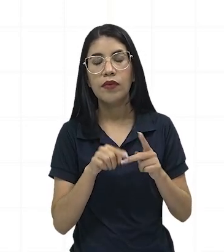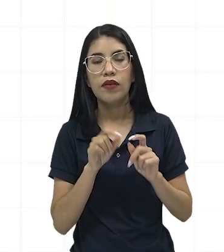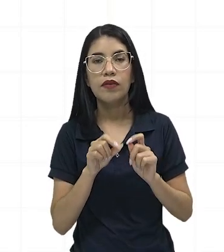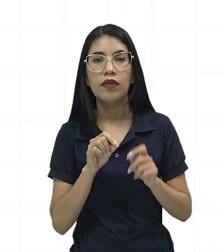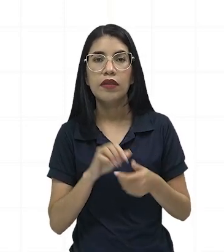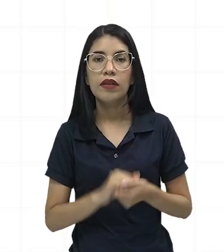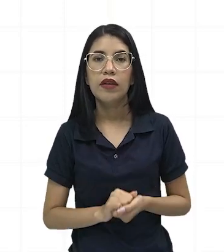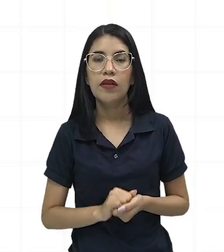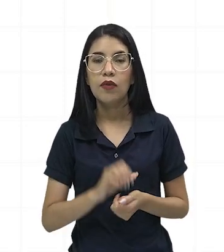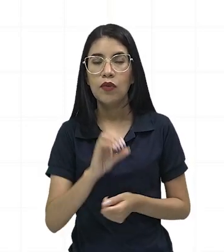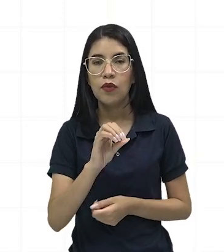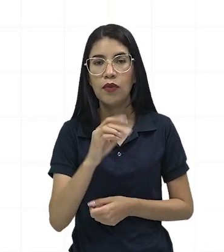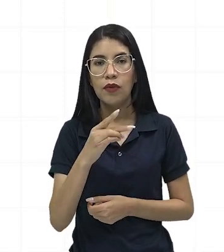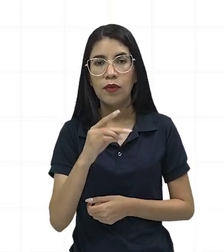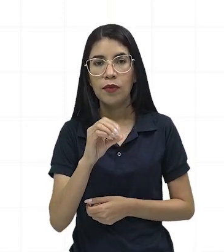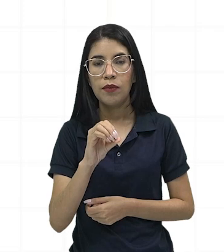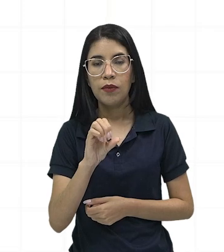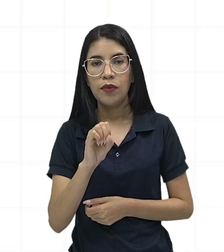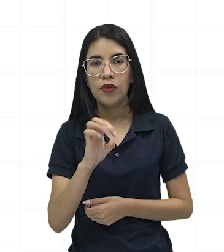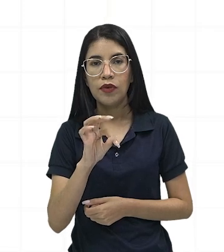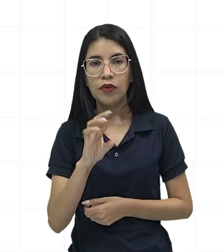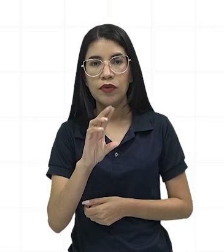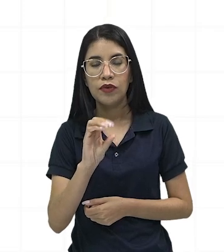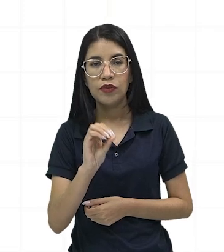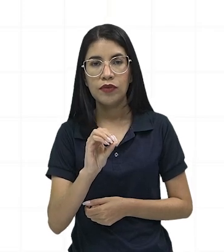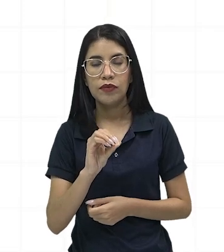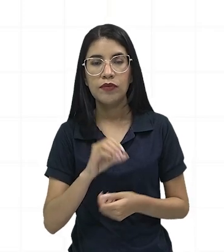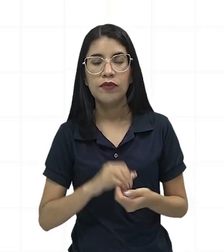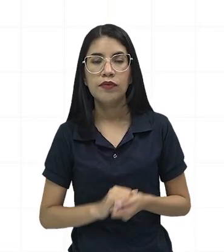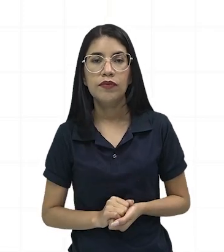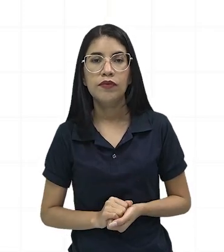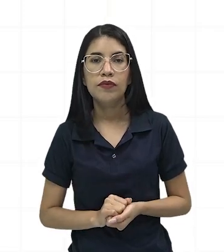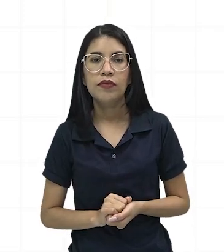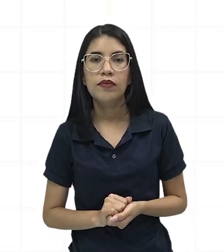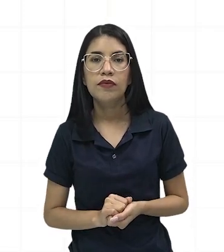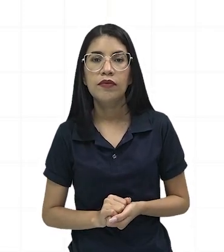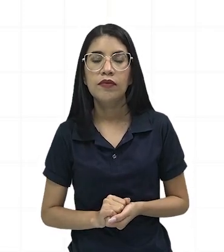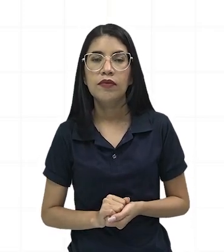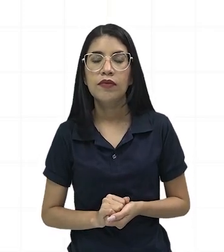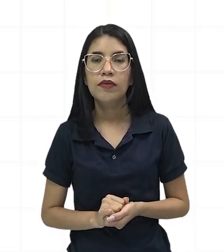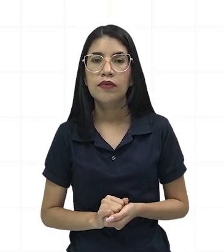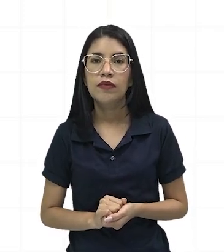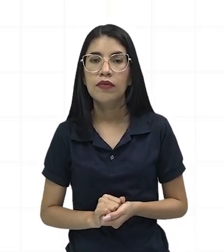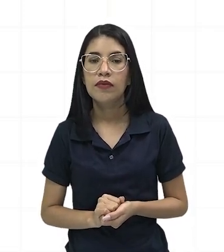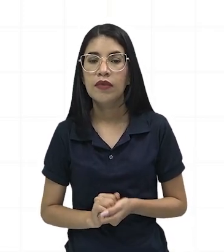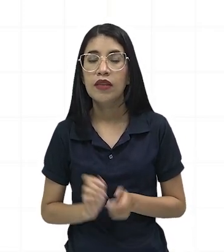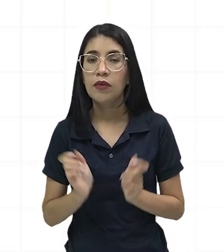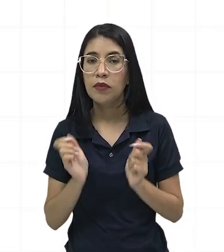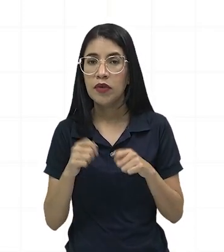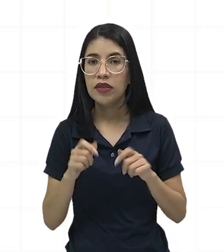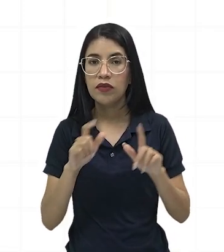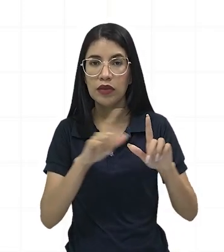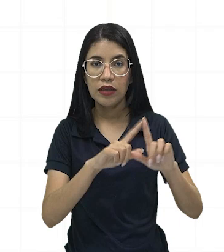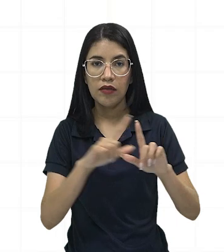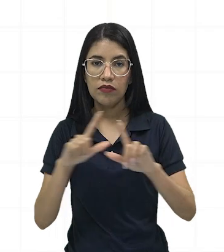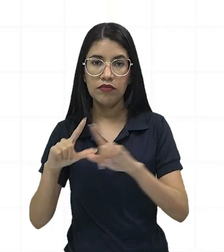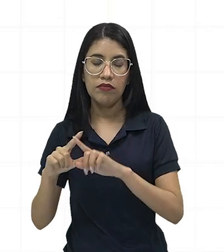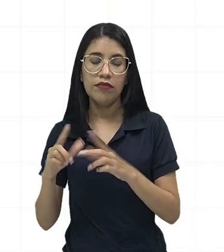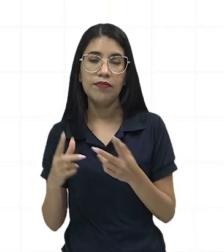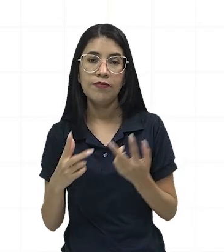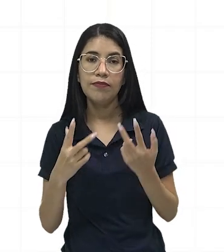já é o ângulo oposto a esse lado. E agora, para que esse seja congruente,